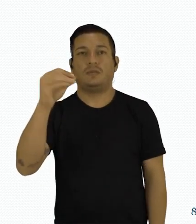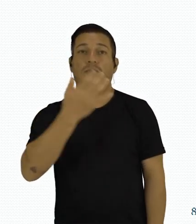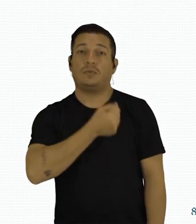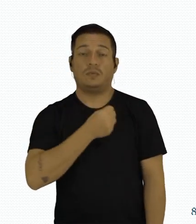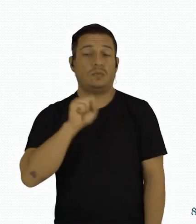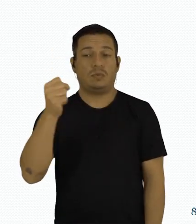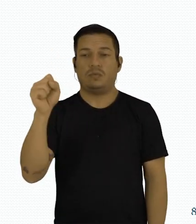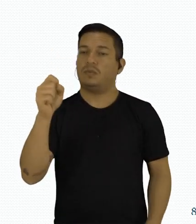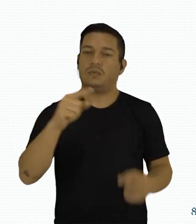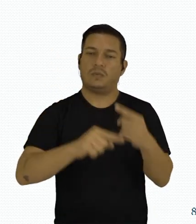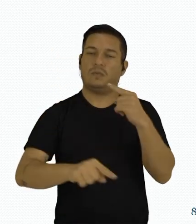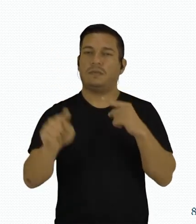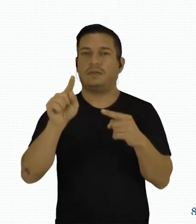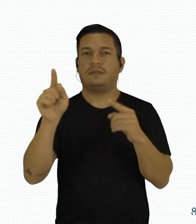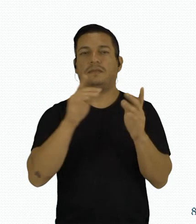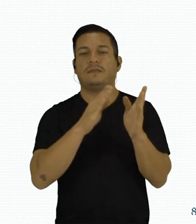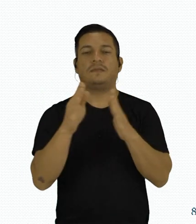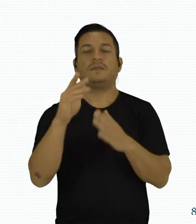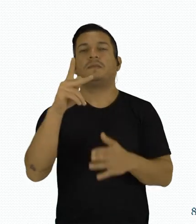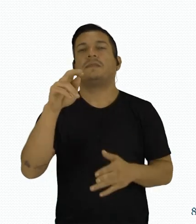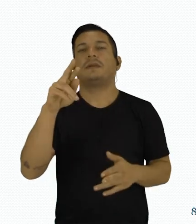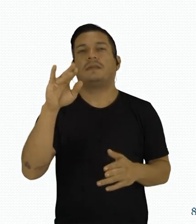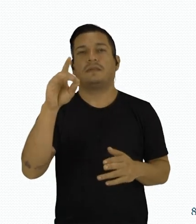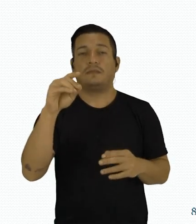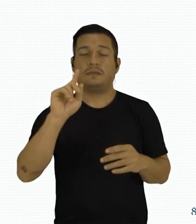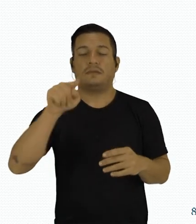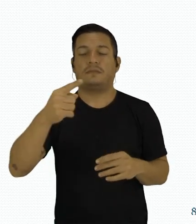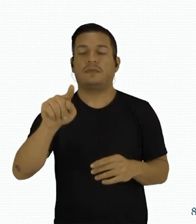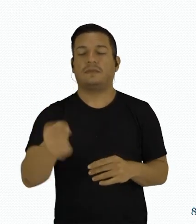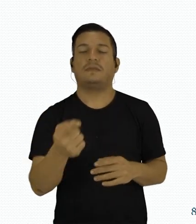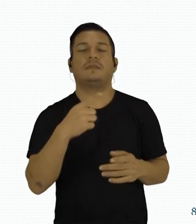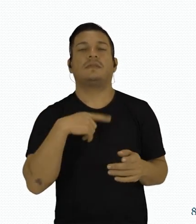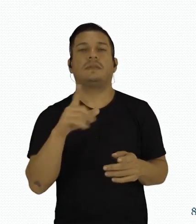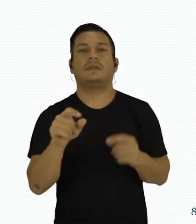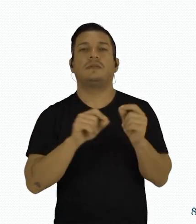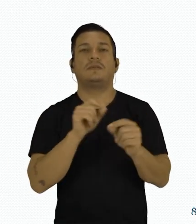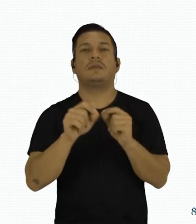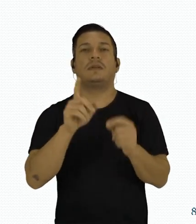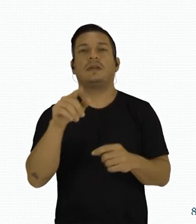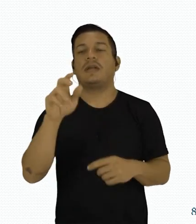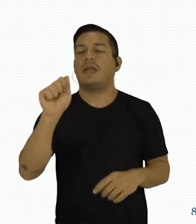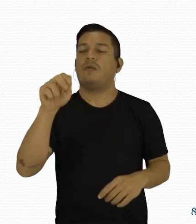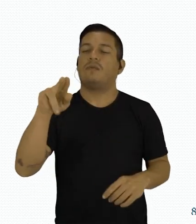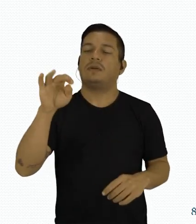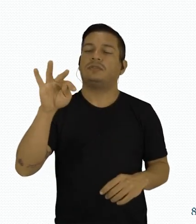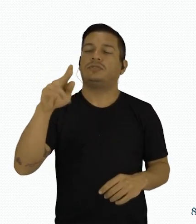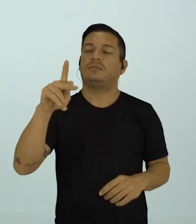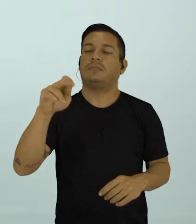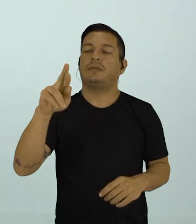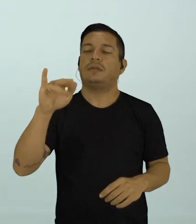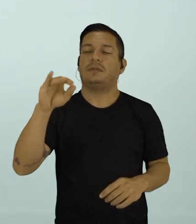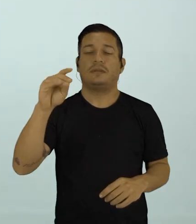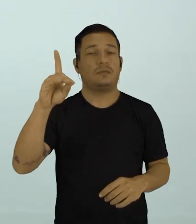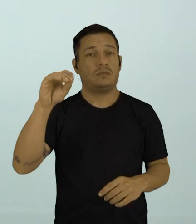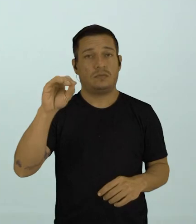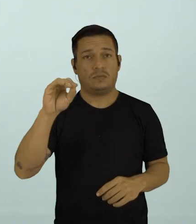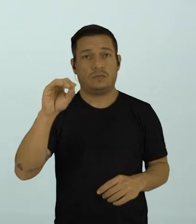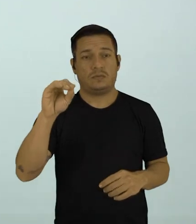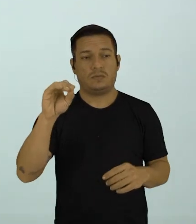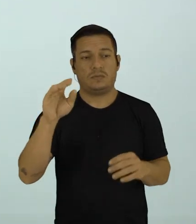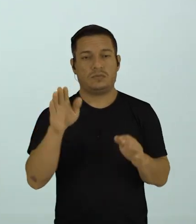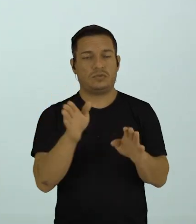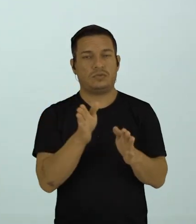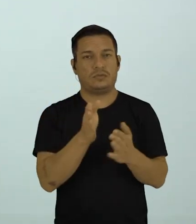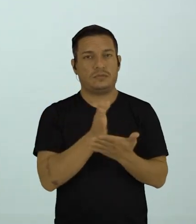não faz parte do período, então ele está após a vírgula, então ele forma ali o nosso anteperíodo. A parte inteira aí no caso é